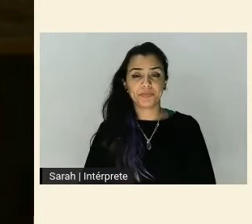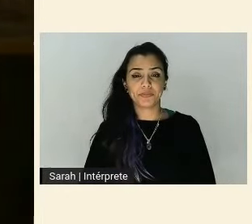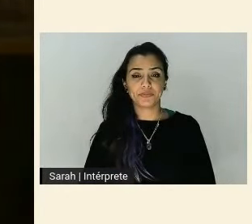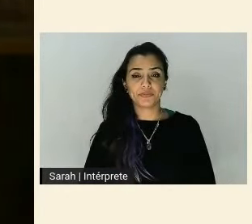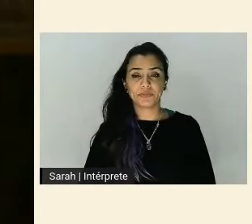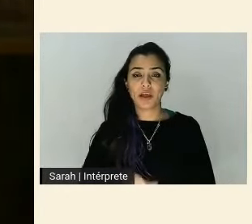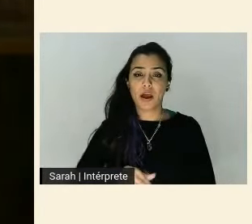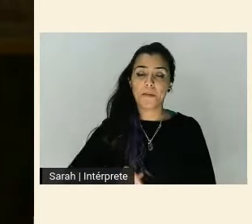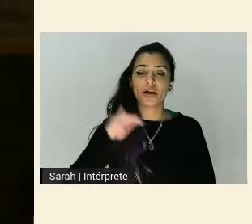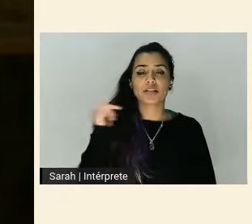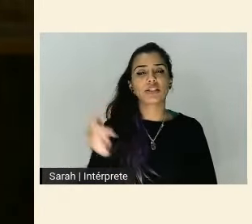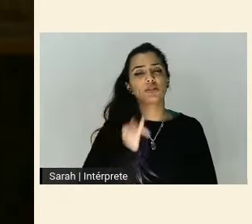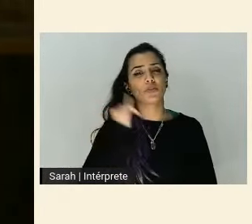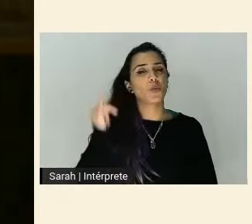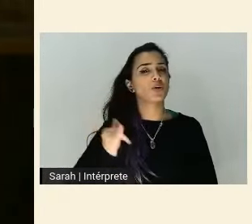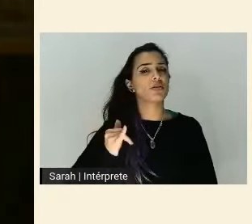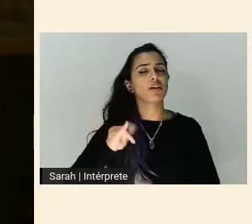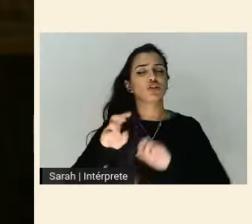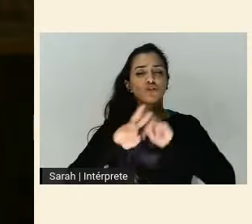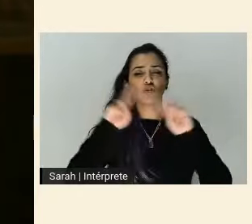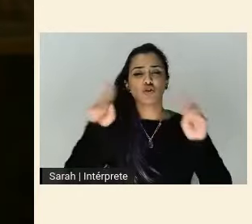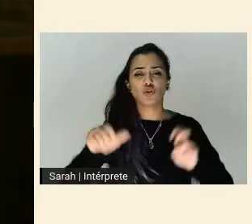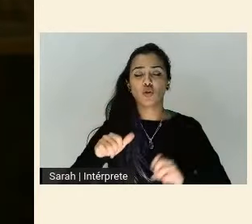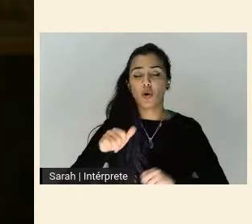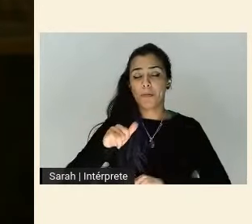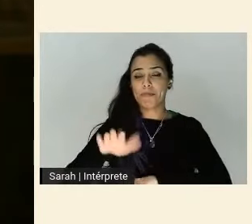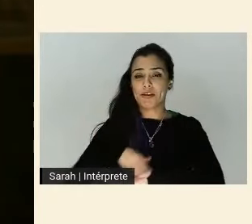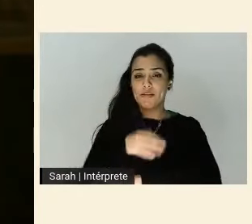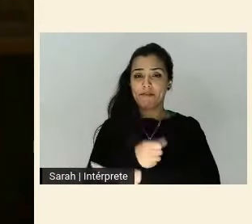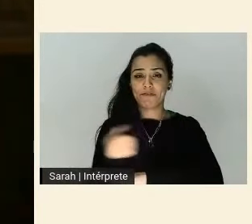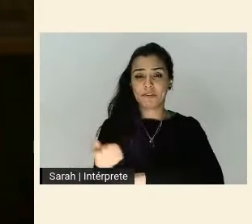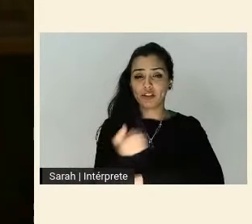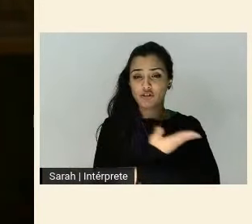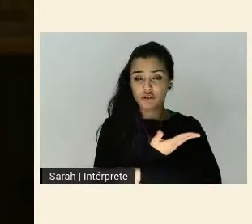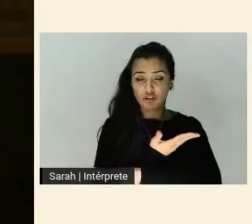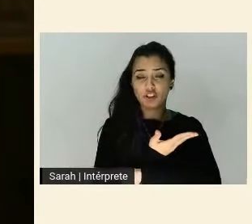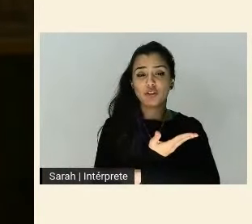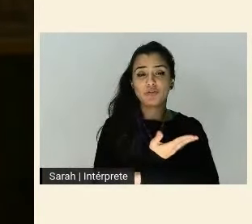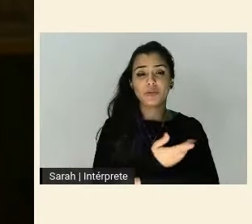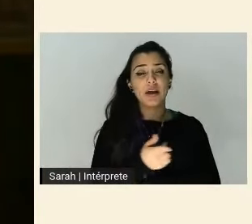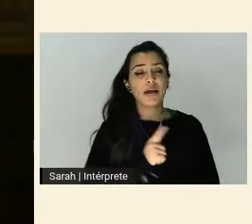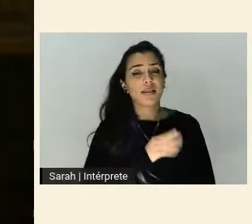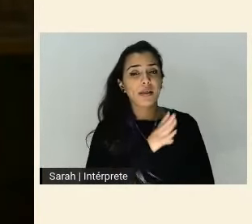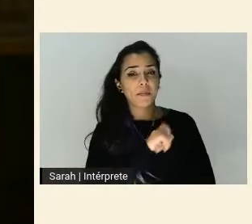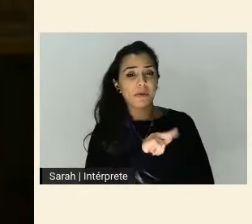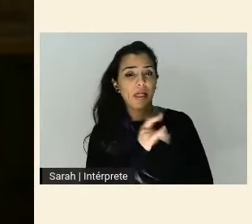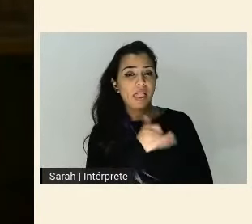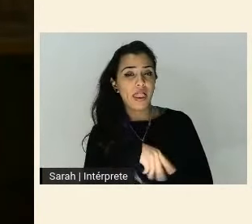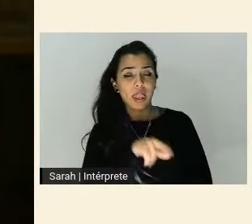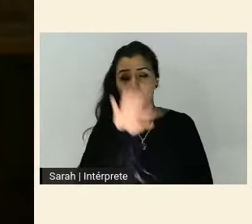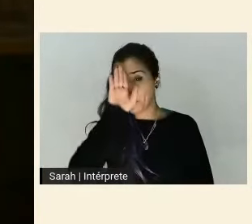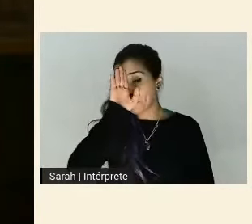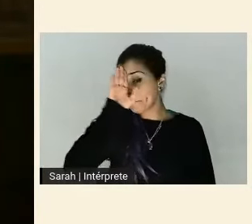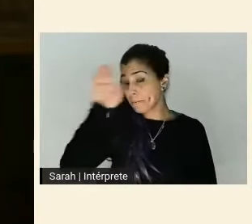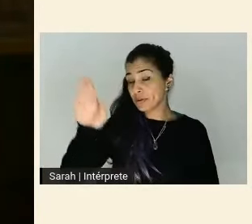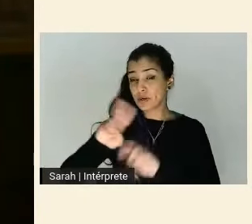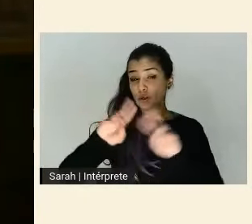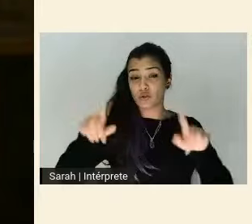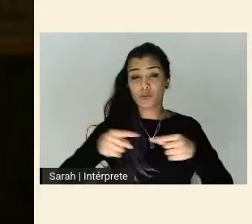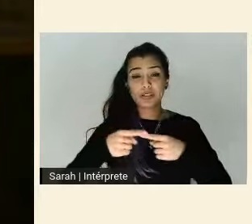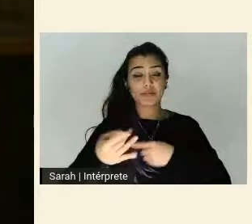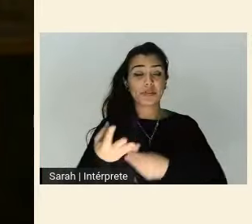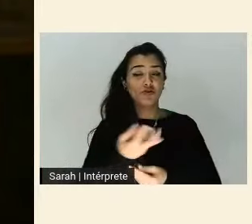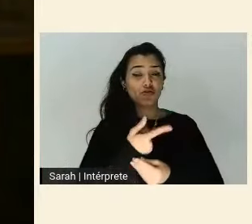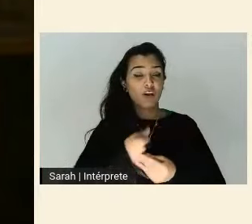de todas as viagens modernistas. Em 27, em maio de 27, aportou em Belém o principal cacique da Semana de Arte Moderna